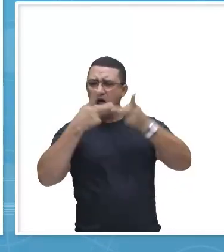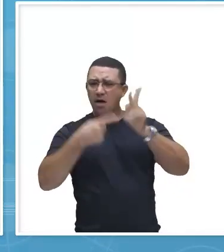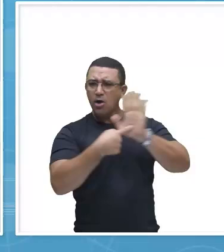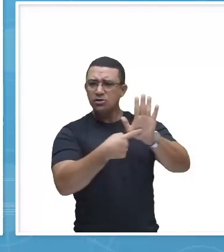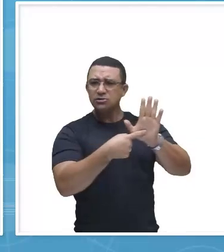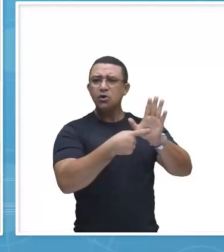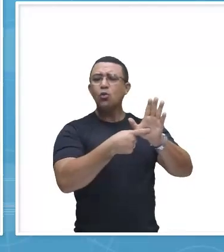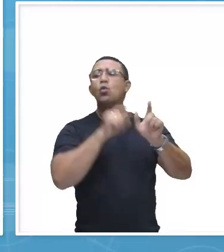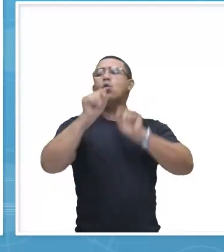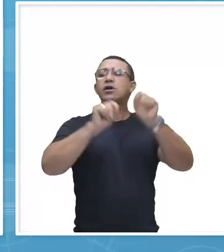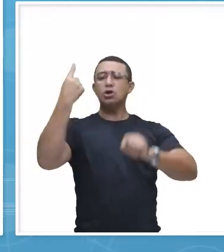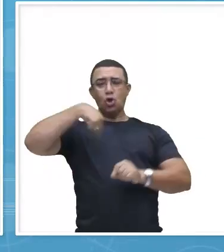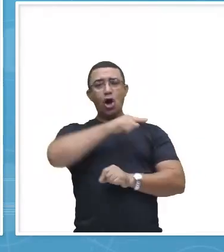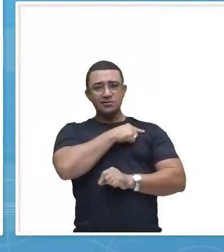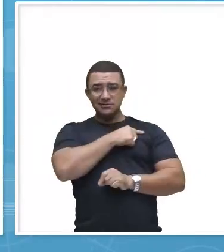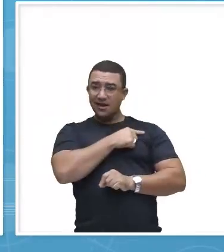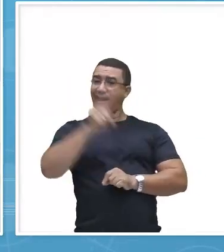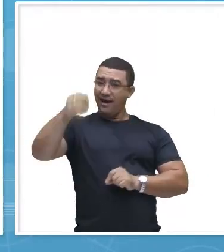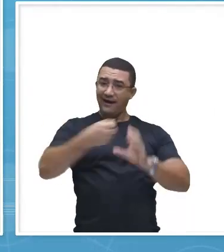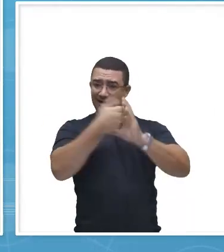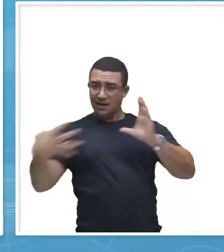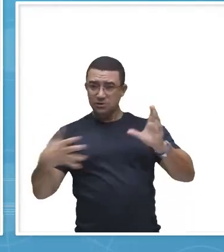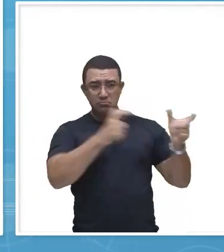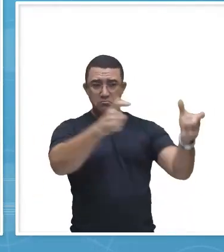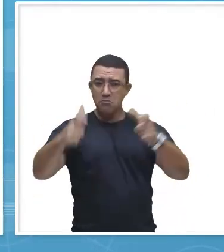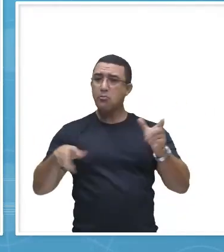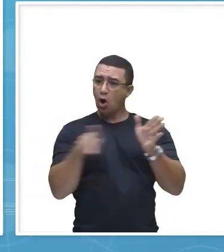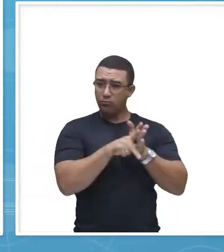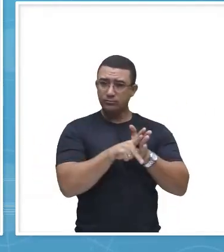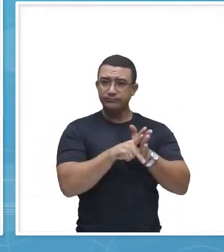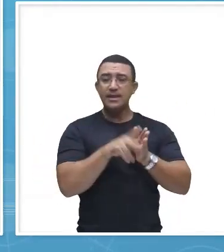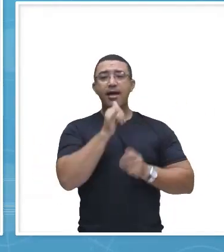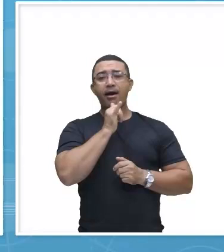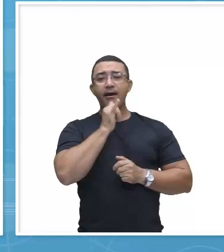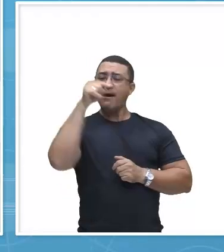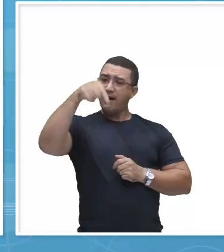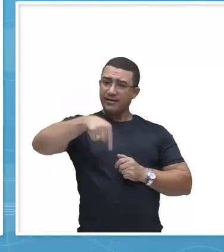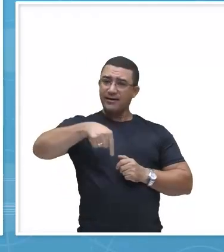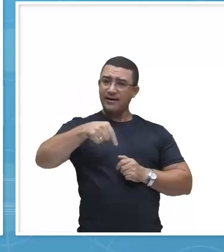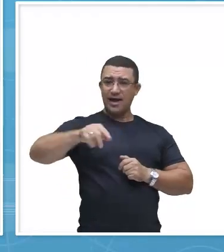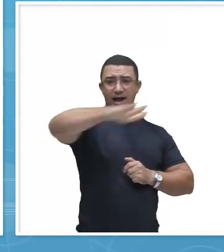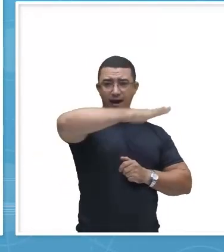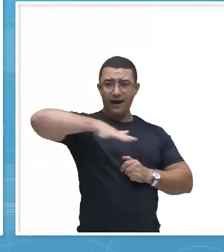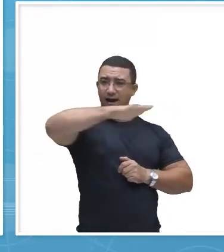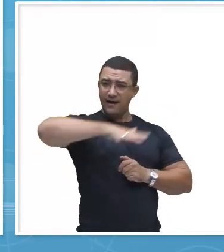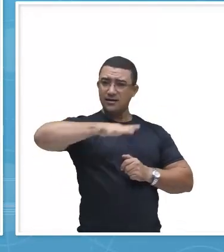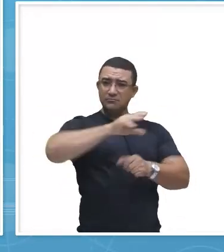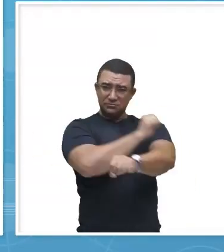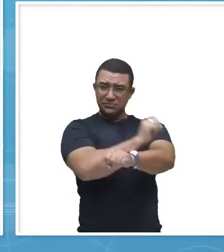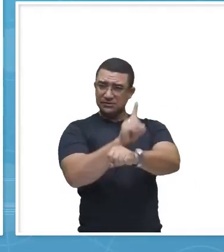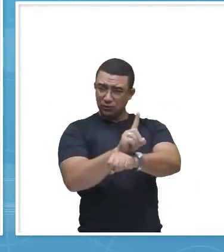nós estamos e o que nós vamos fazer nesse lugar. Então, por exemplo, aqui é o espaço da Secretaria de